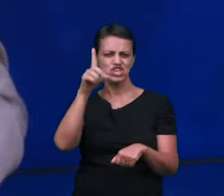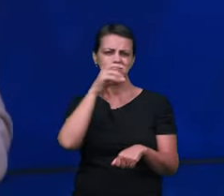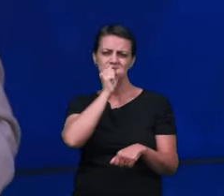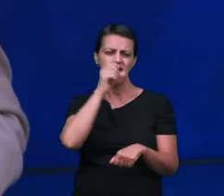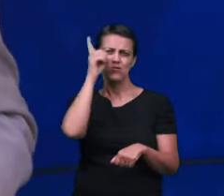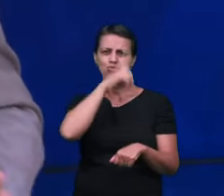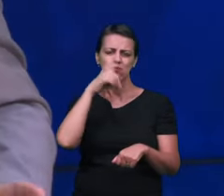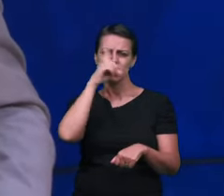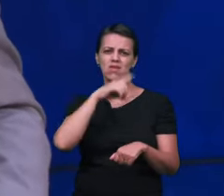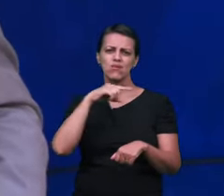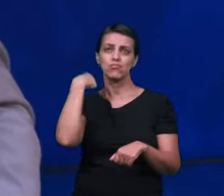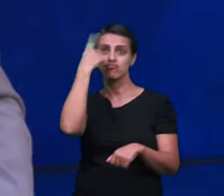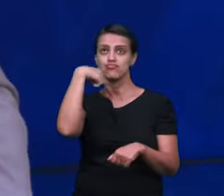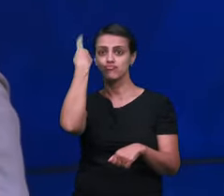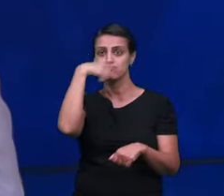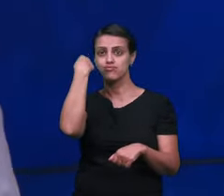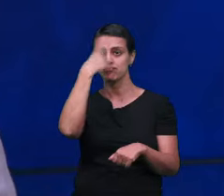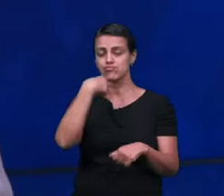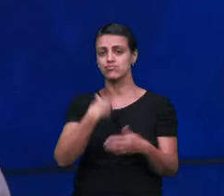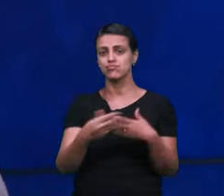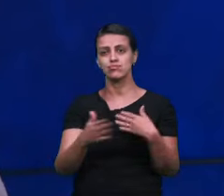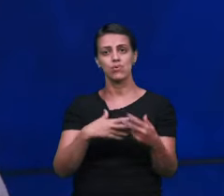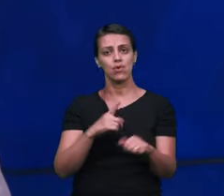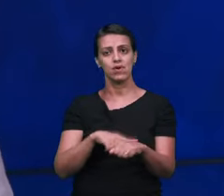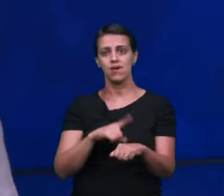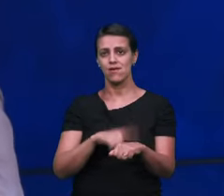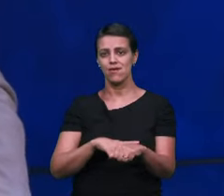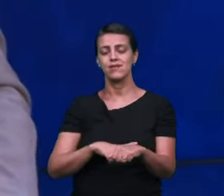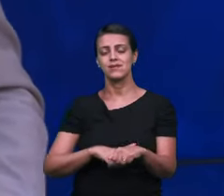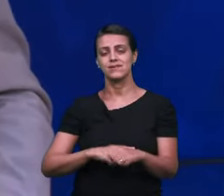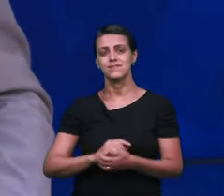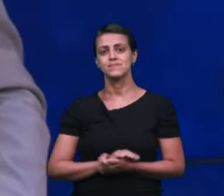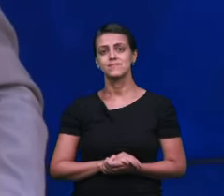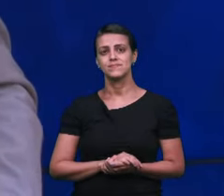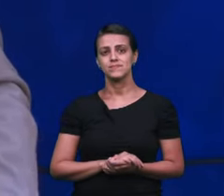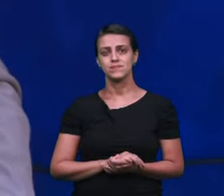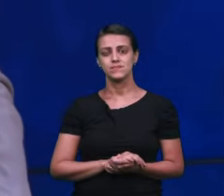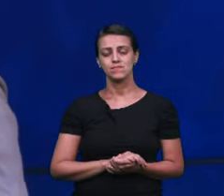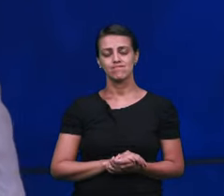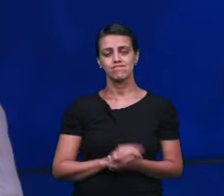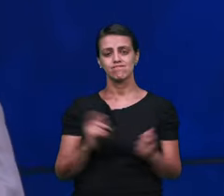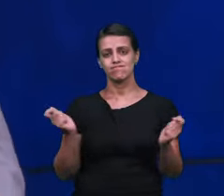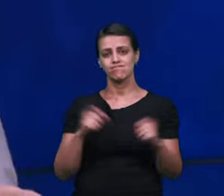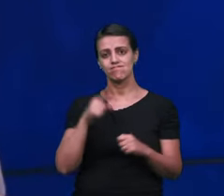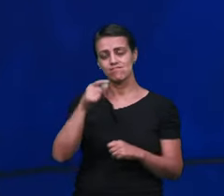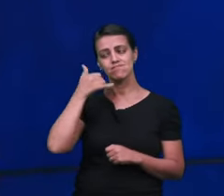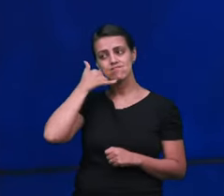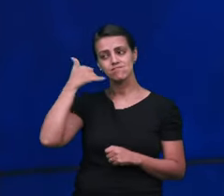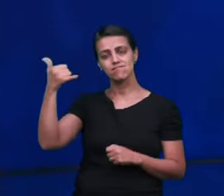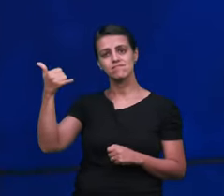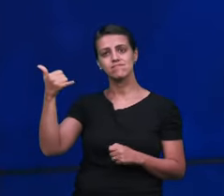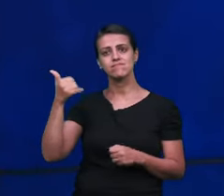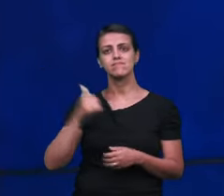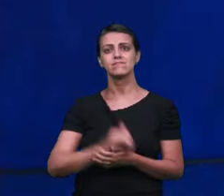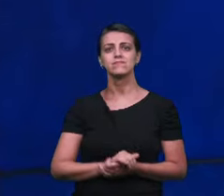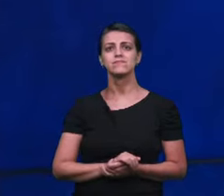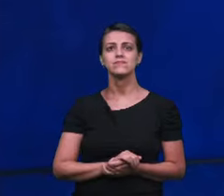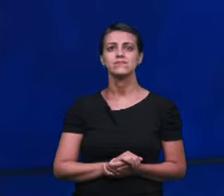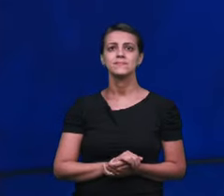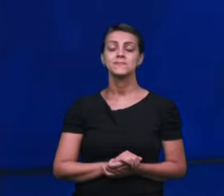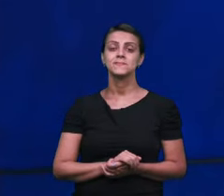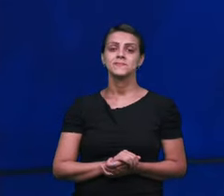24 horas por dia nós temos plantão neste número de telefone para te atender. E se você, nesse momento, não